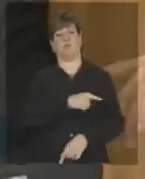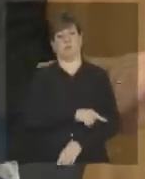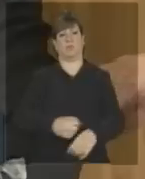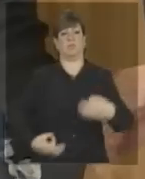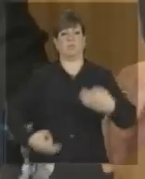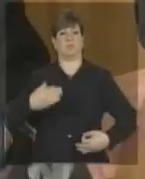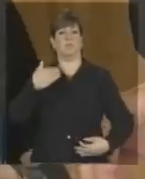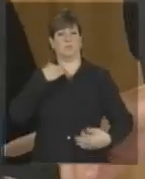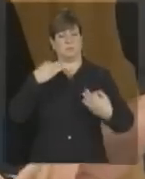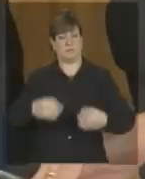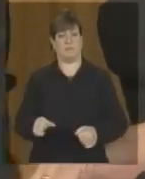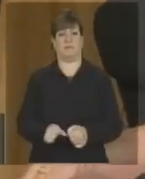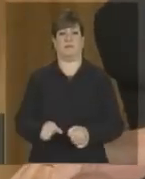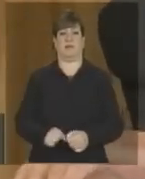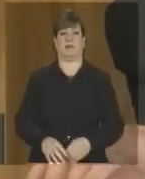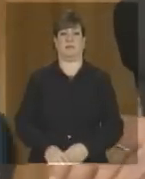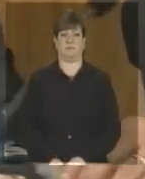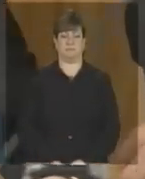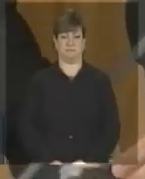feita.